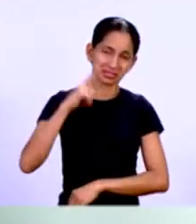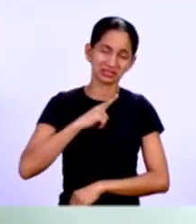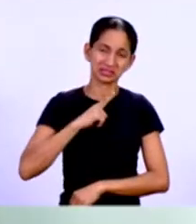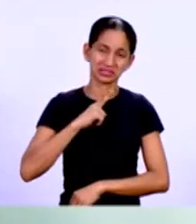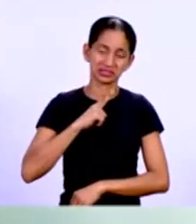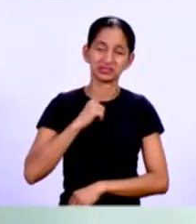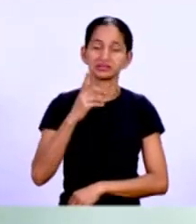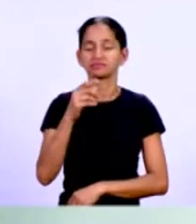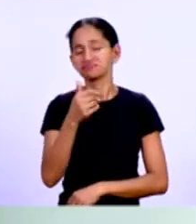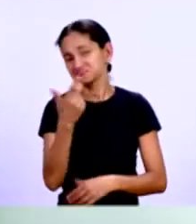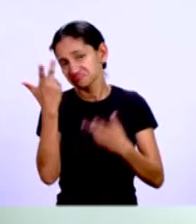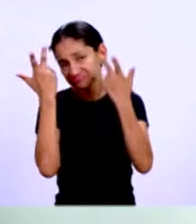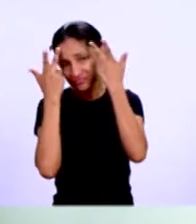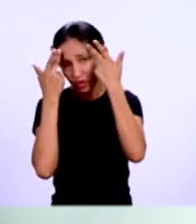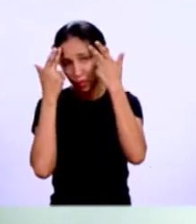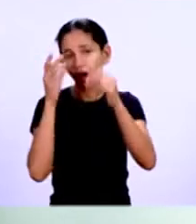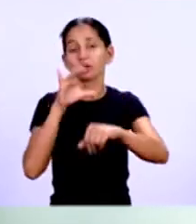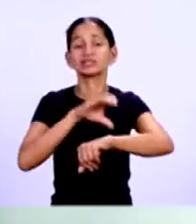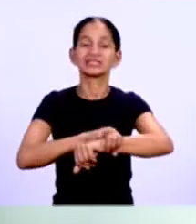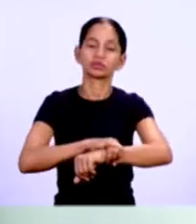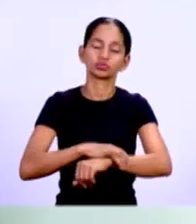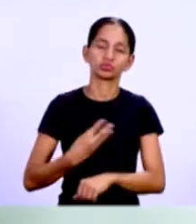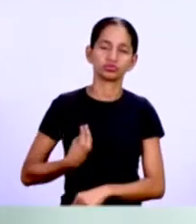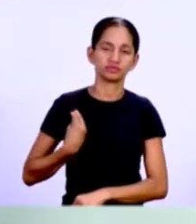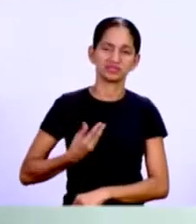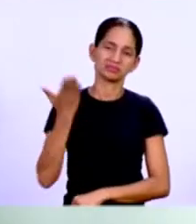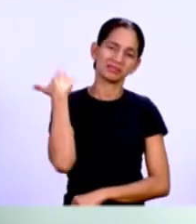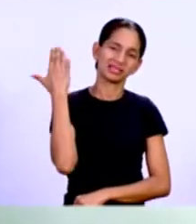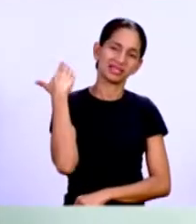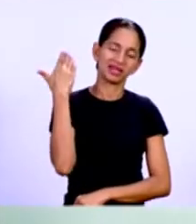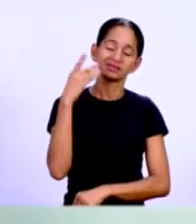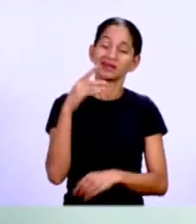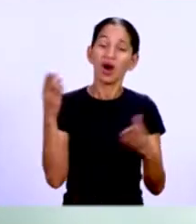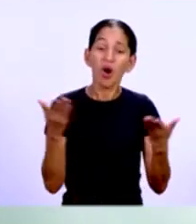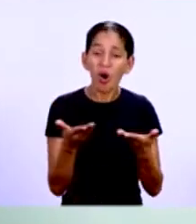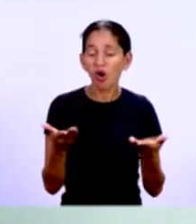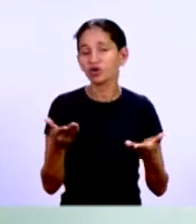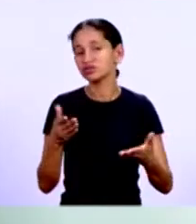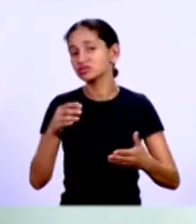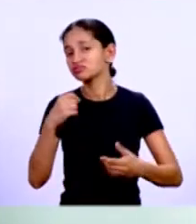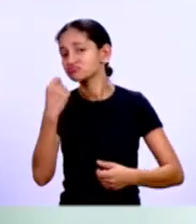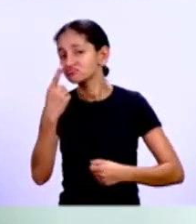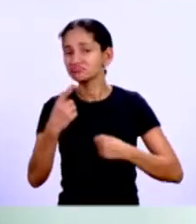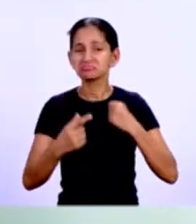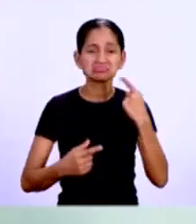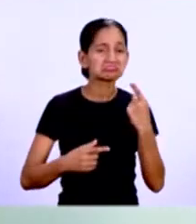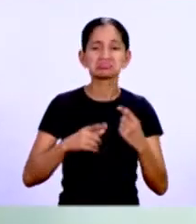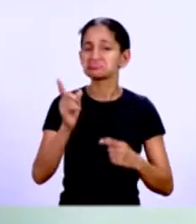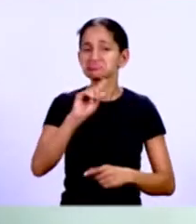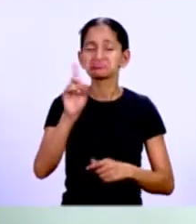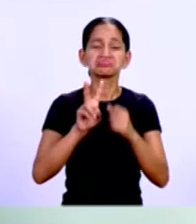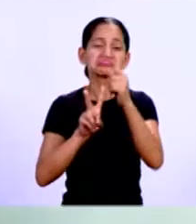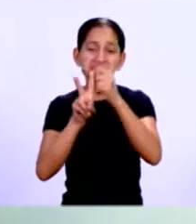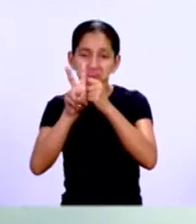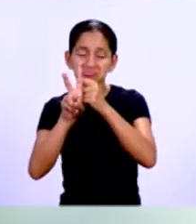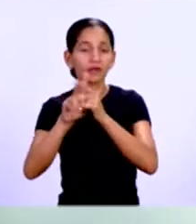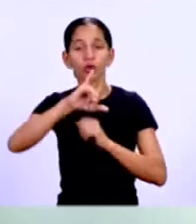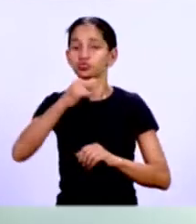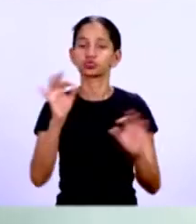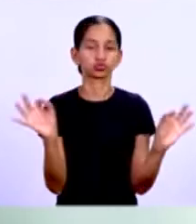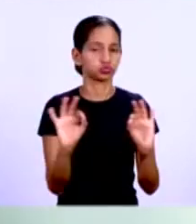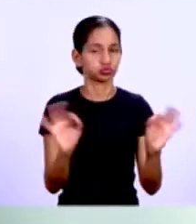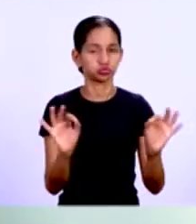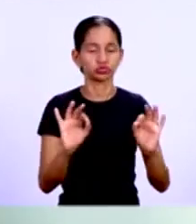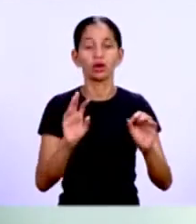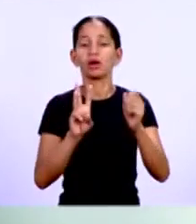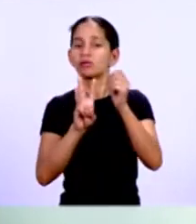a mês, uma maneira até de proteger o dinheiro mês a mês. Hoje em dia a gente fala muito em vender a prazo sem juros, mas utilizar juros